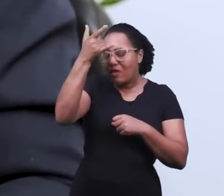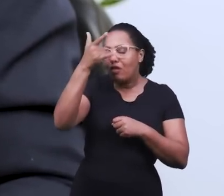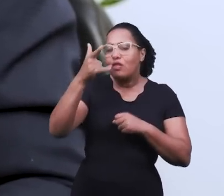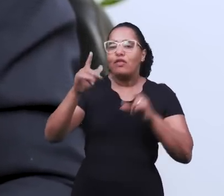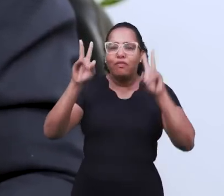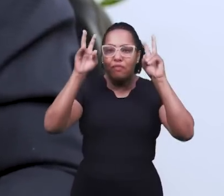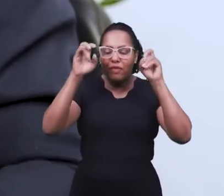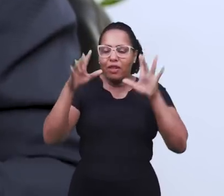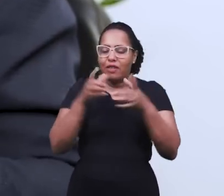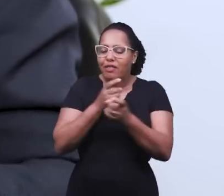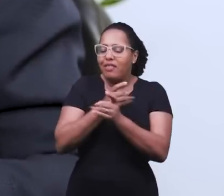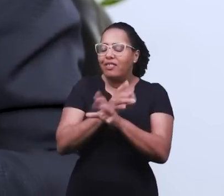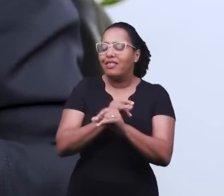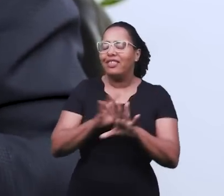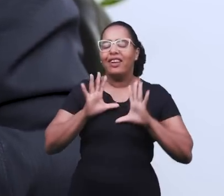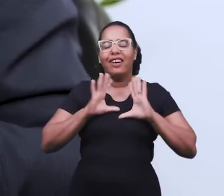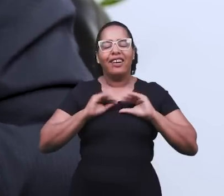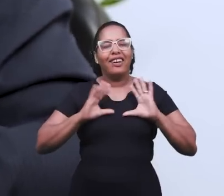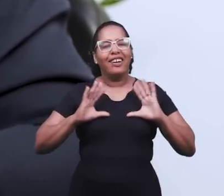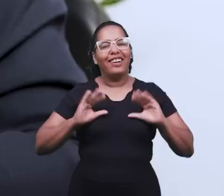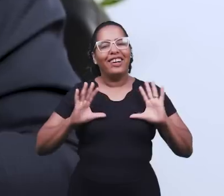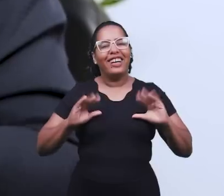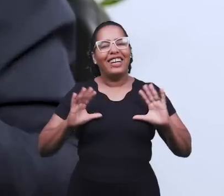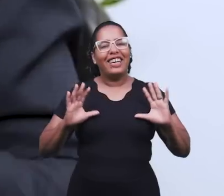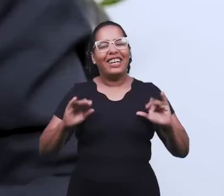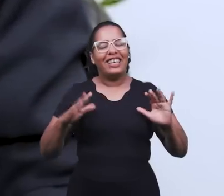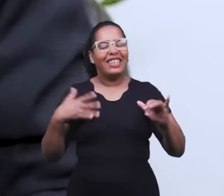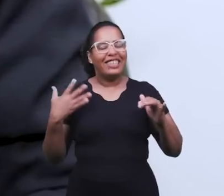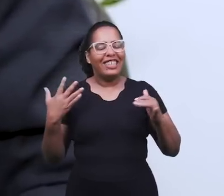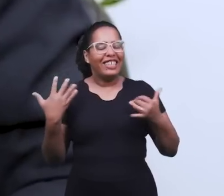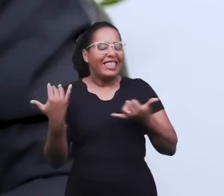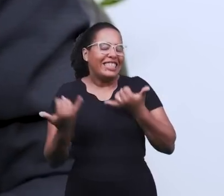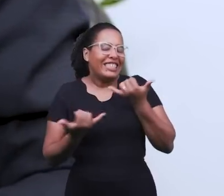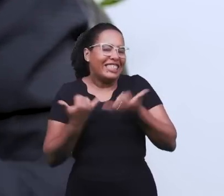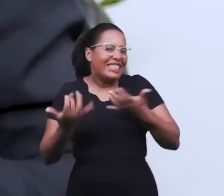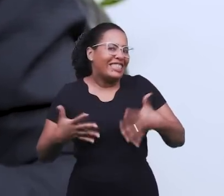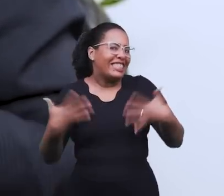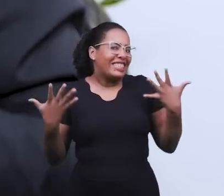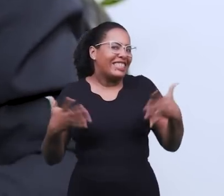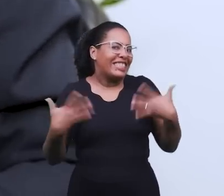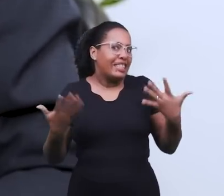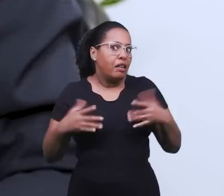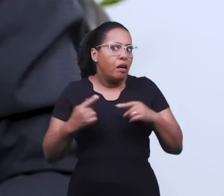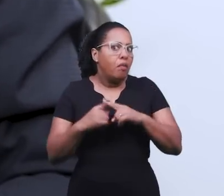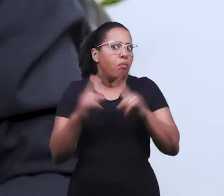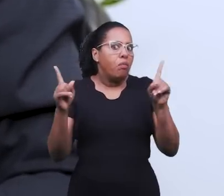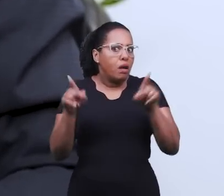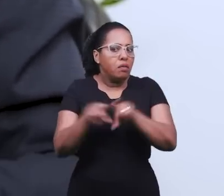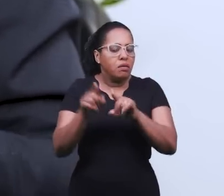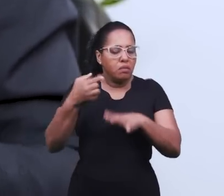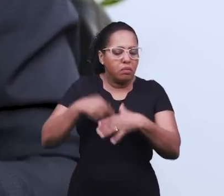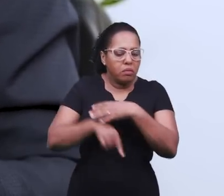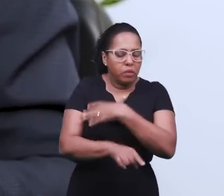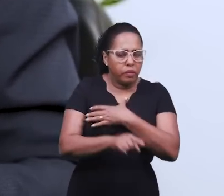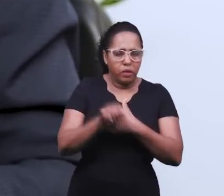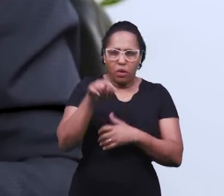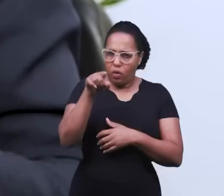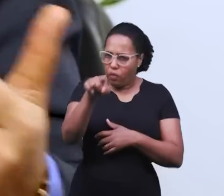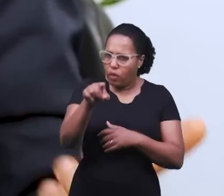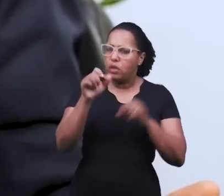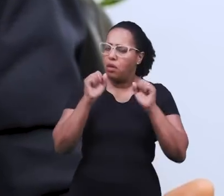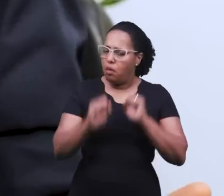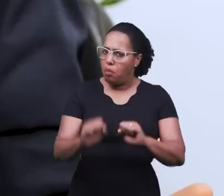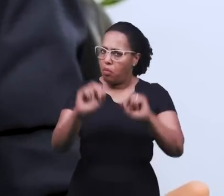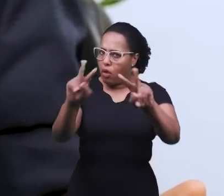doutrinários de uma maneira muito tranquila, ou seja, muito descontraída até, mas ao mesmo tempo muito profunda. E você pode estar